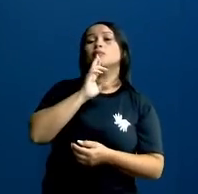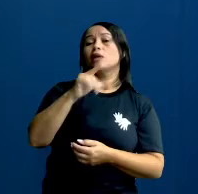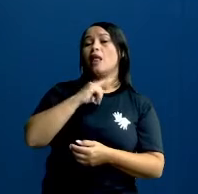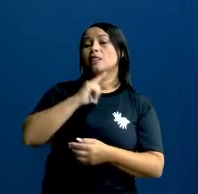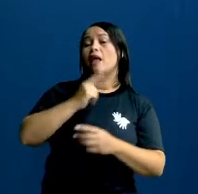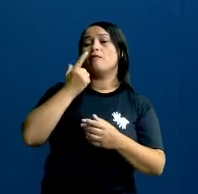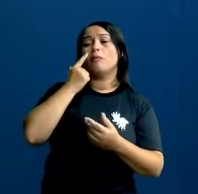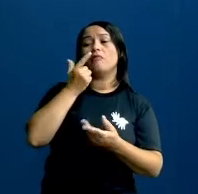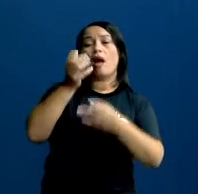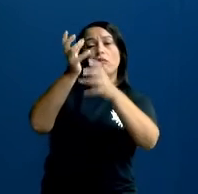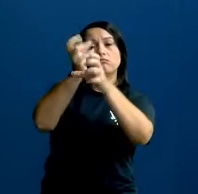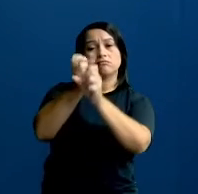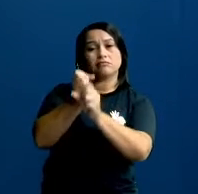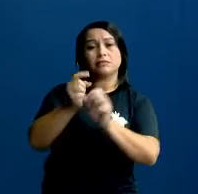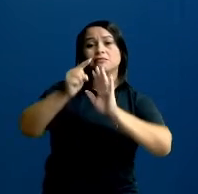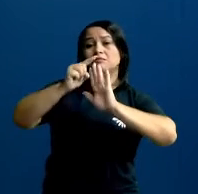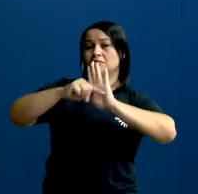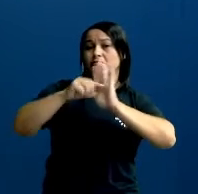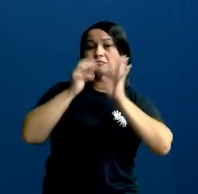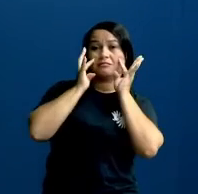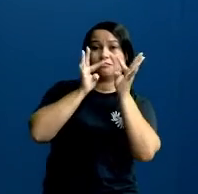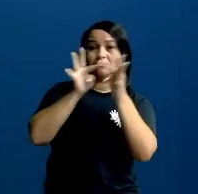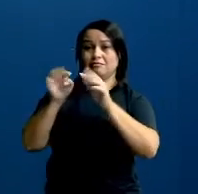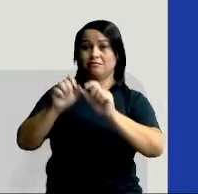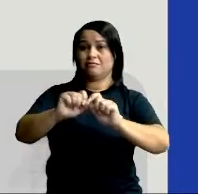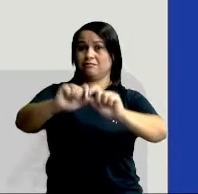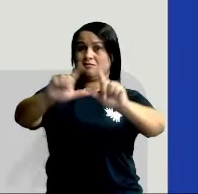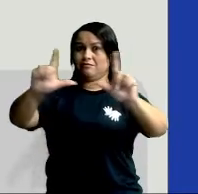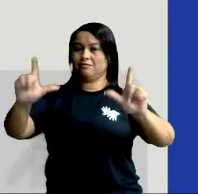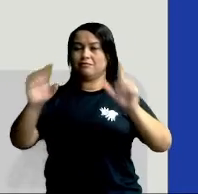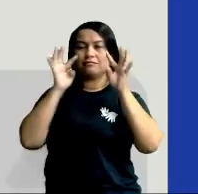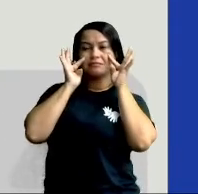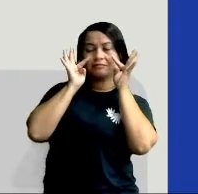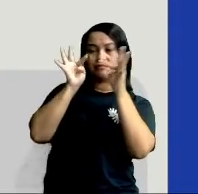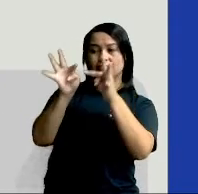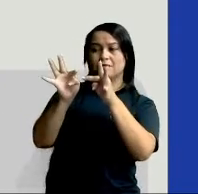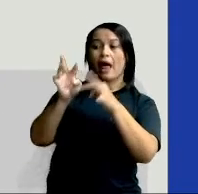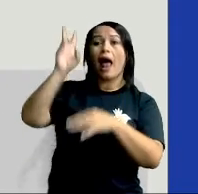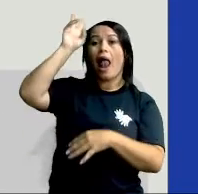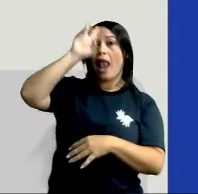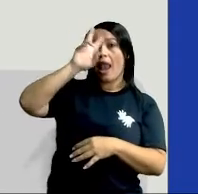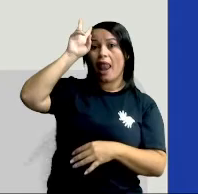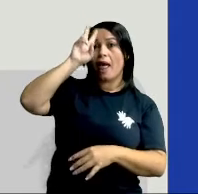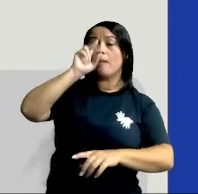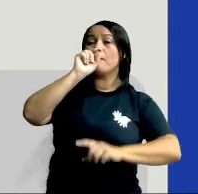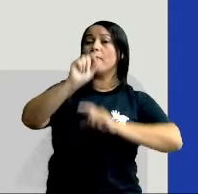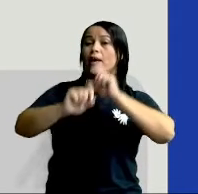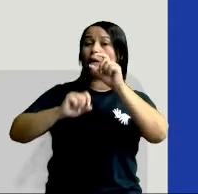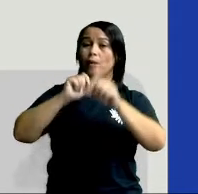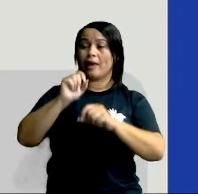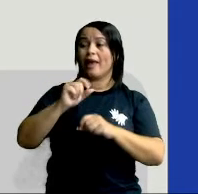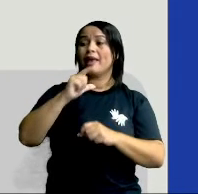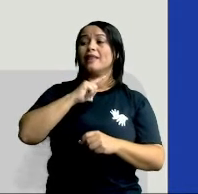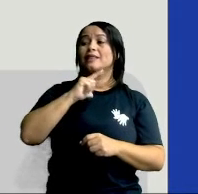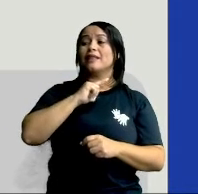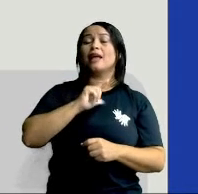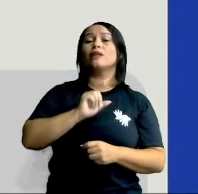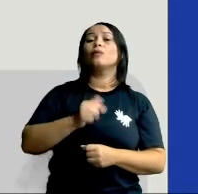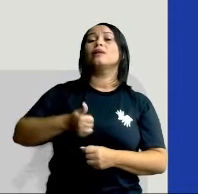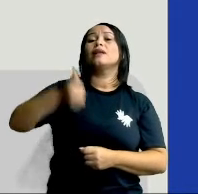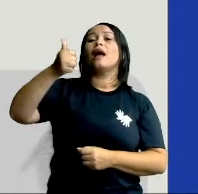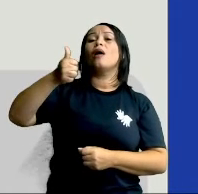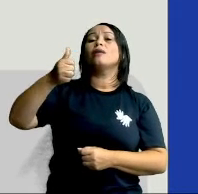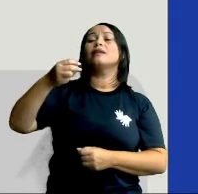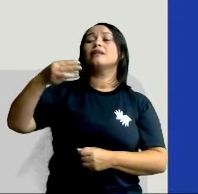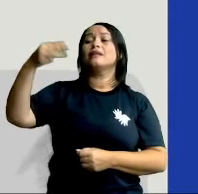gente vai fazer essa operaçãozinha aí. Foca na tela para você prestar bem atenção. Lembra que aqui na unidade eu tenho